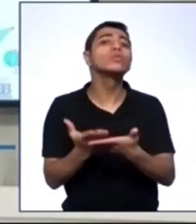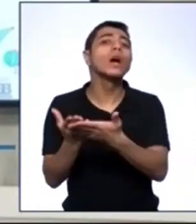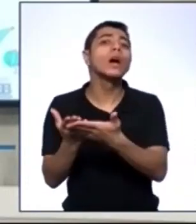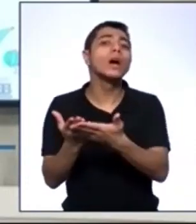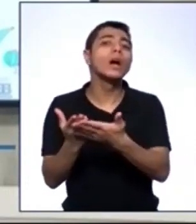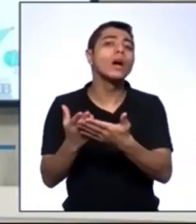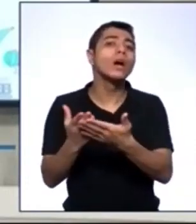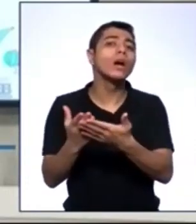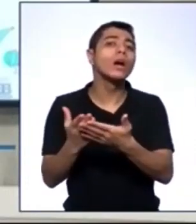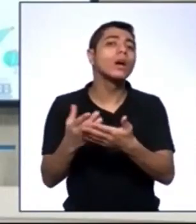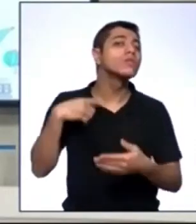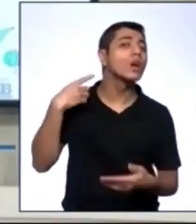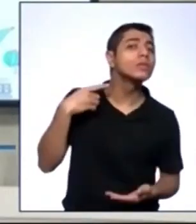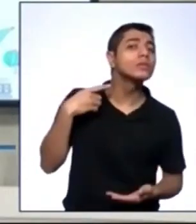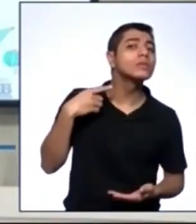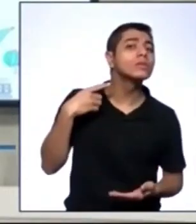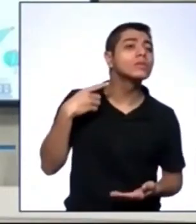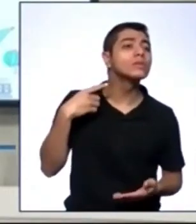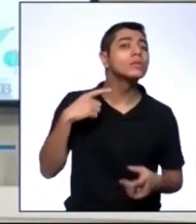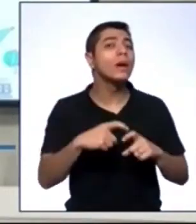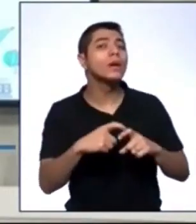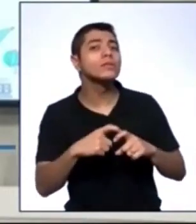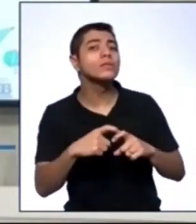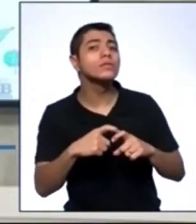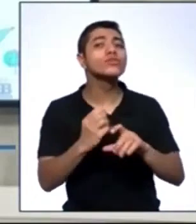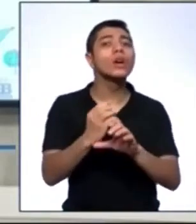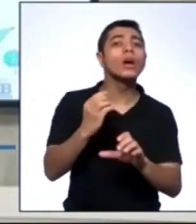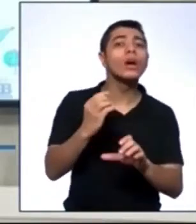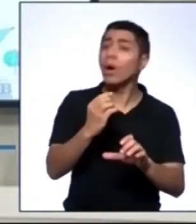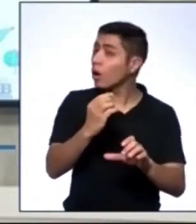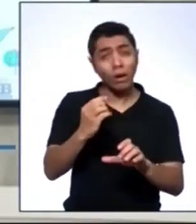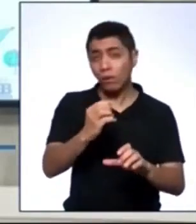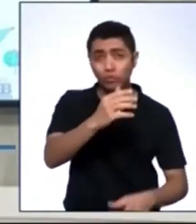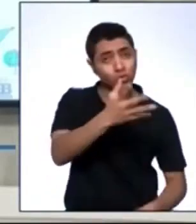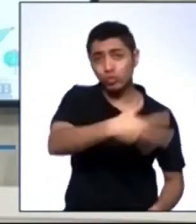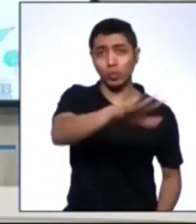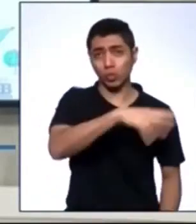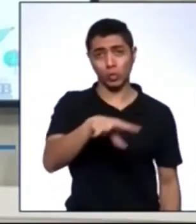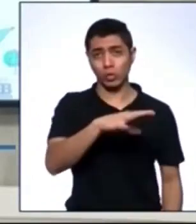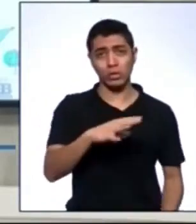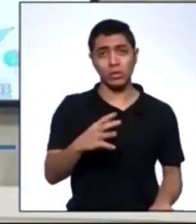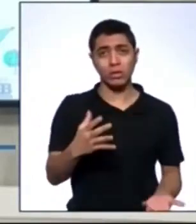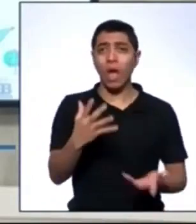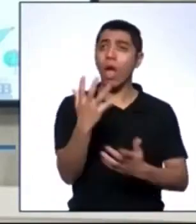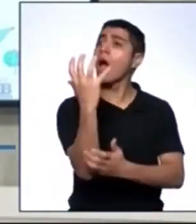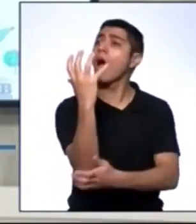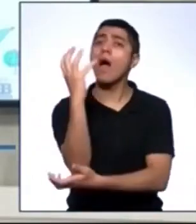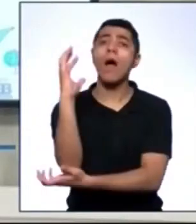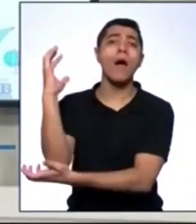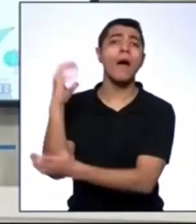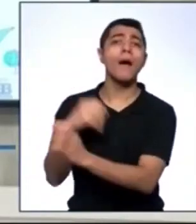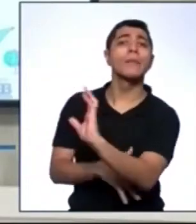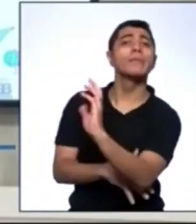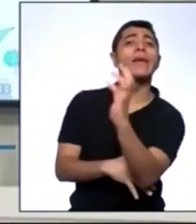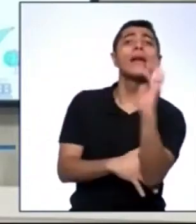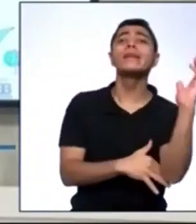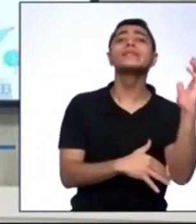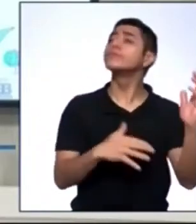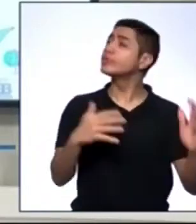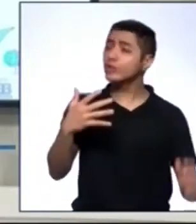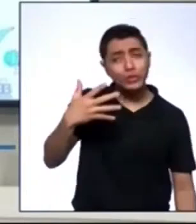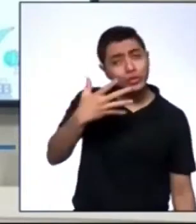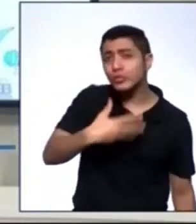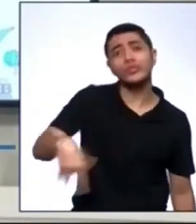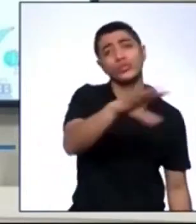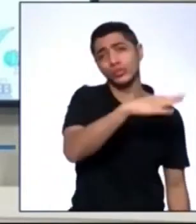que ter uma noção. Isso afeta todo mundo. Então é um prato cheio, questões envolvendo impactos ambientais. Eu vou